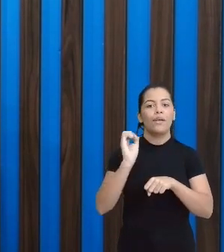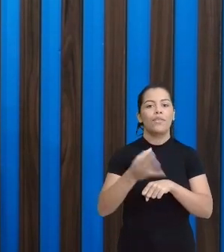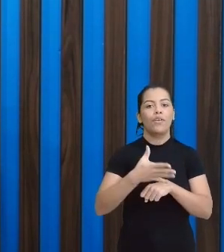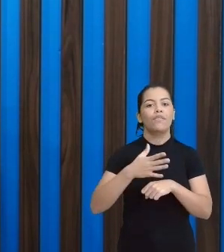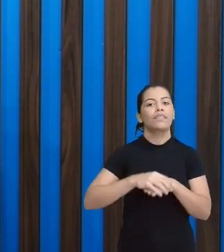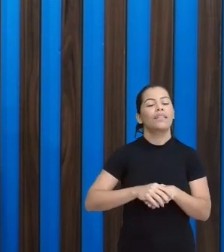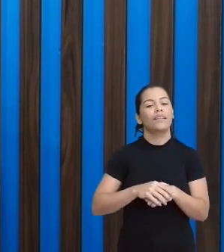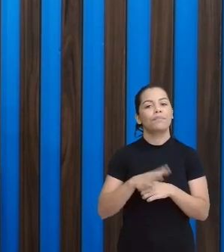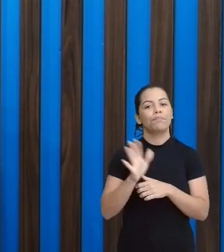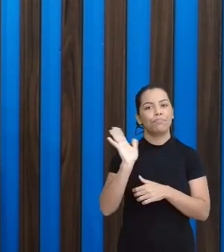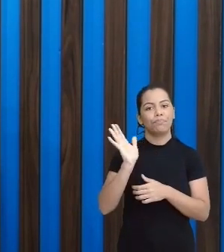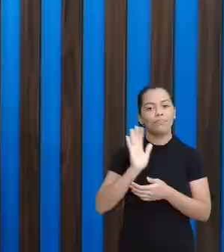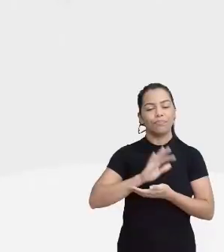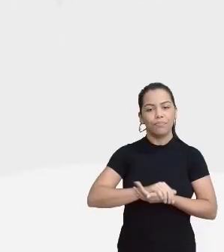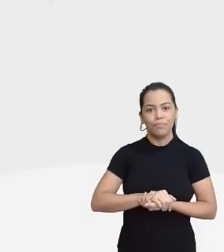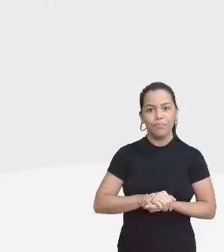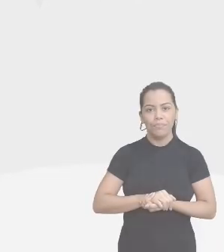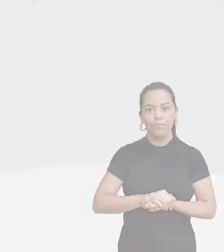Recife. Até já!